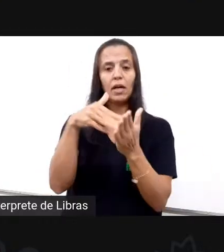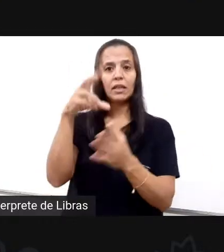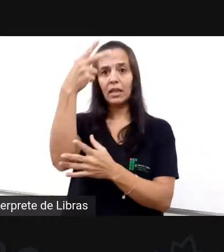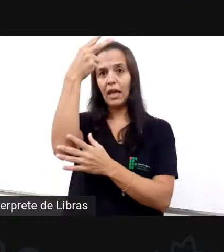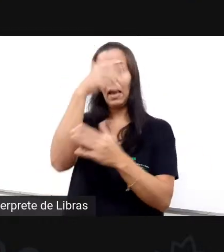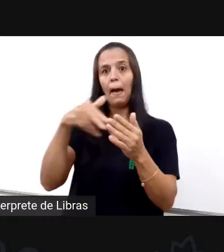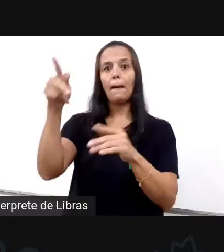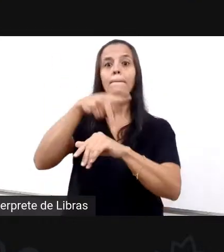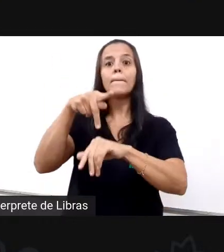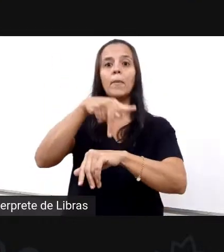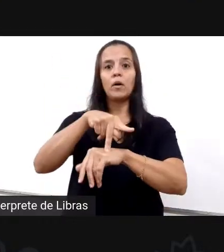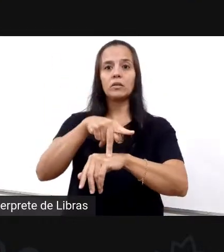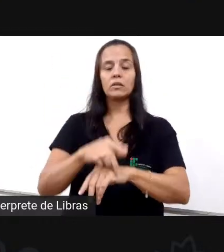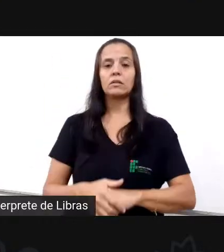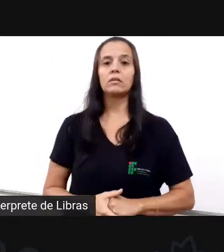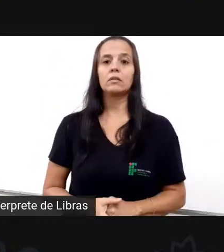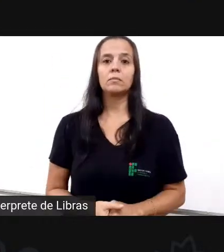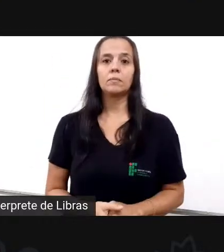pós-graduação.